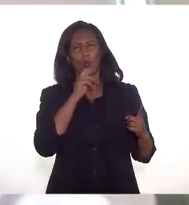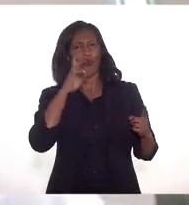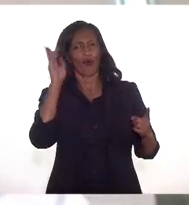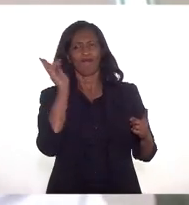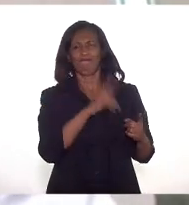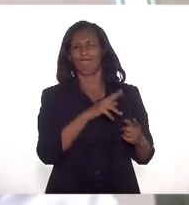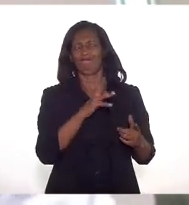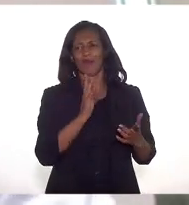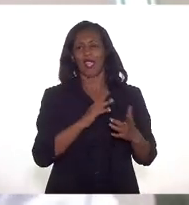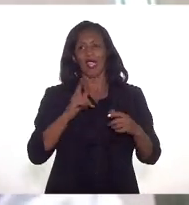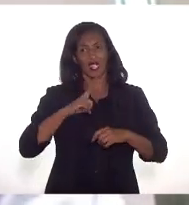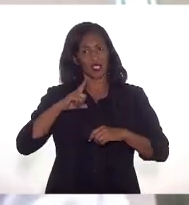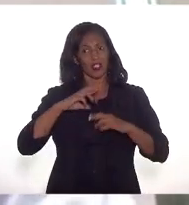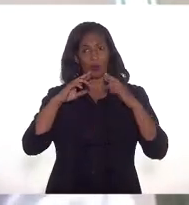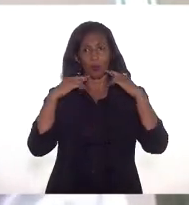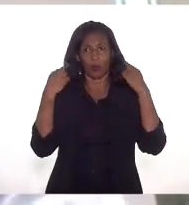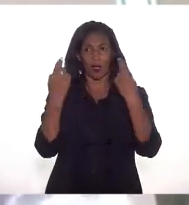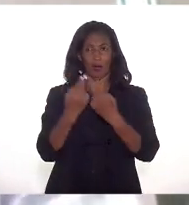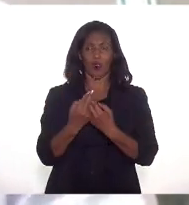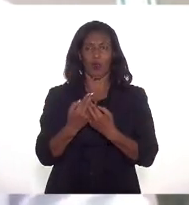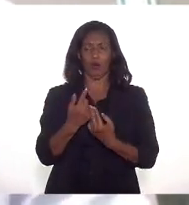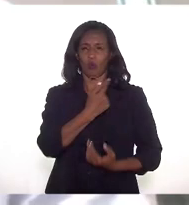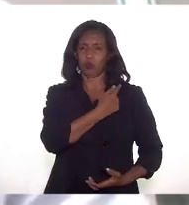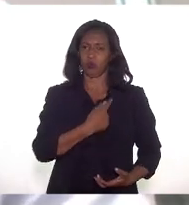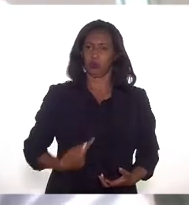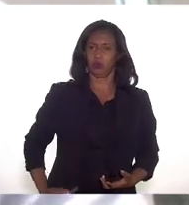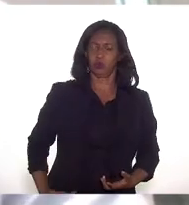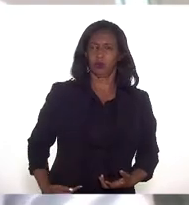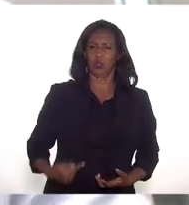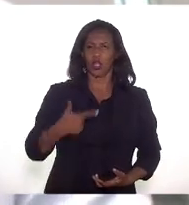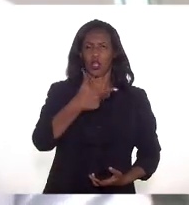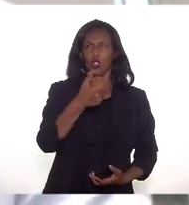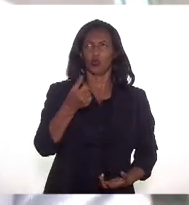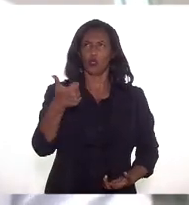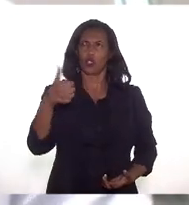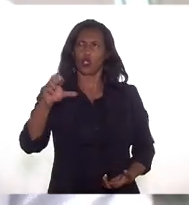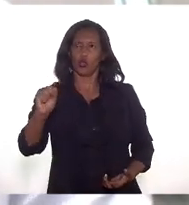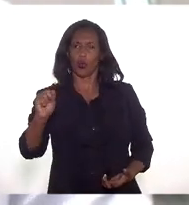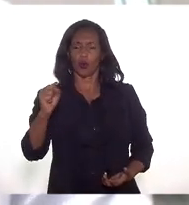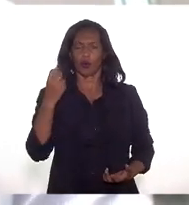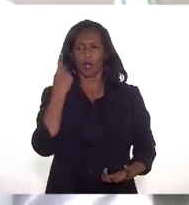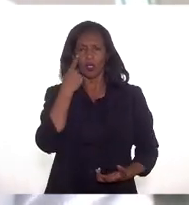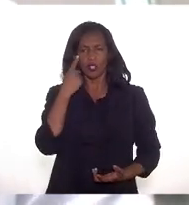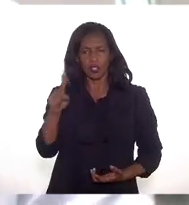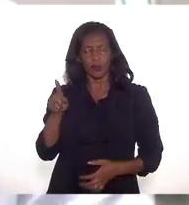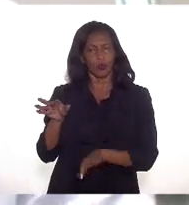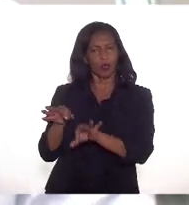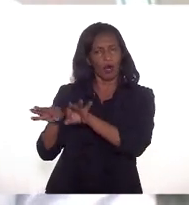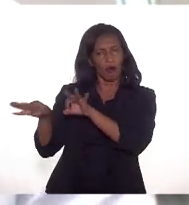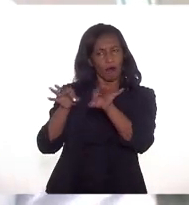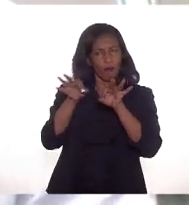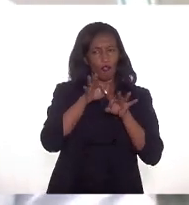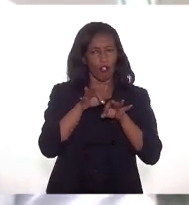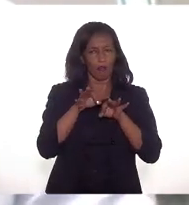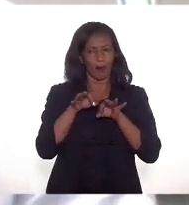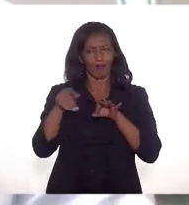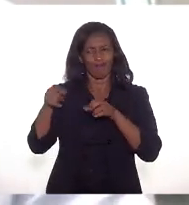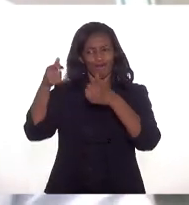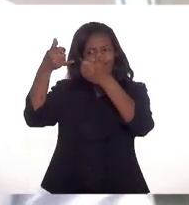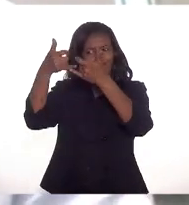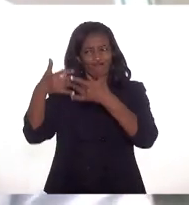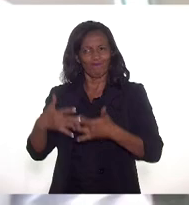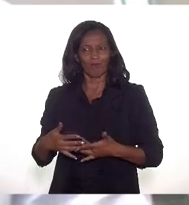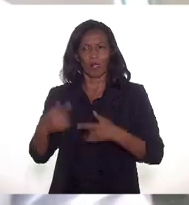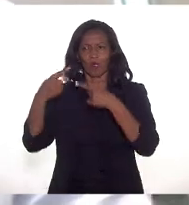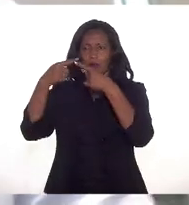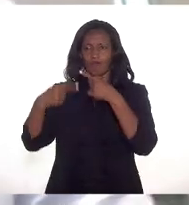chegou até a audiência pública, se não me engano, no final do ano de 2018, e a gente viu que a forma como estava desenhado o leilão de RP não